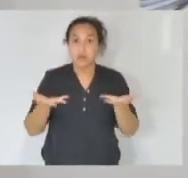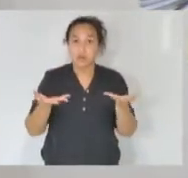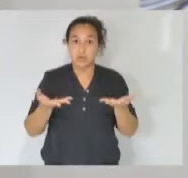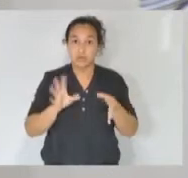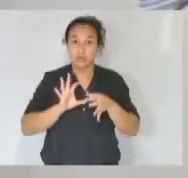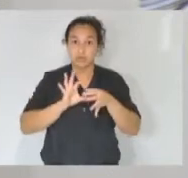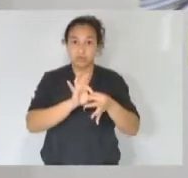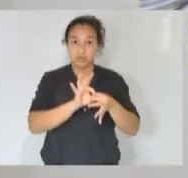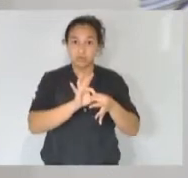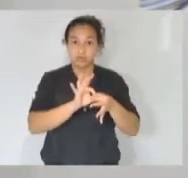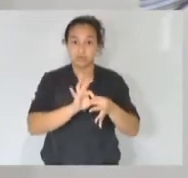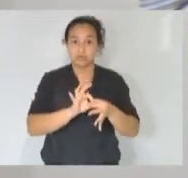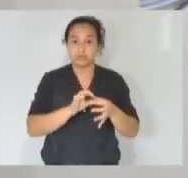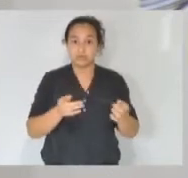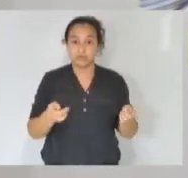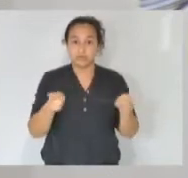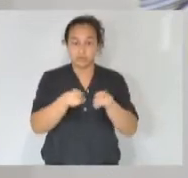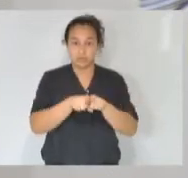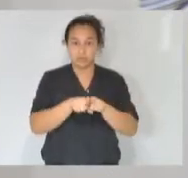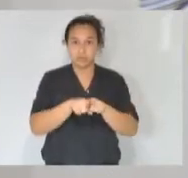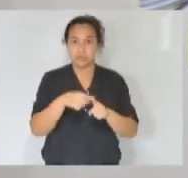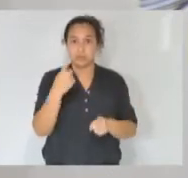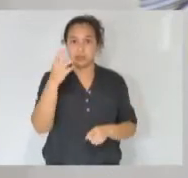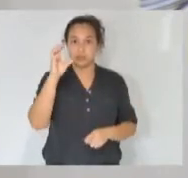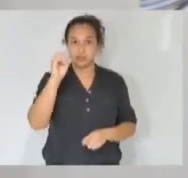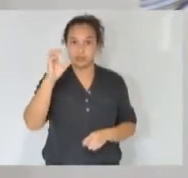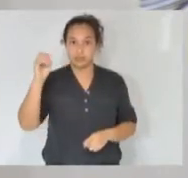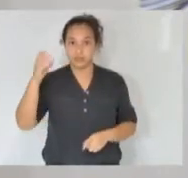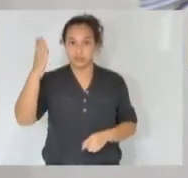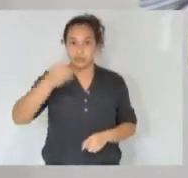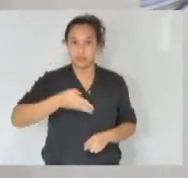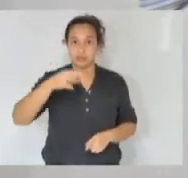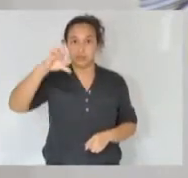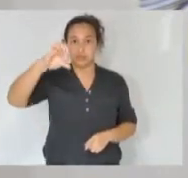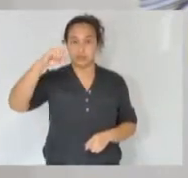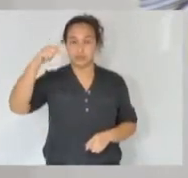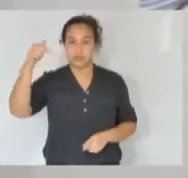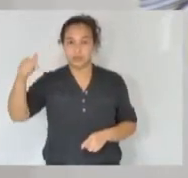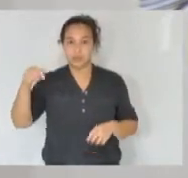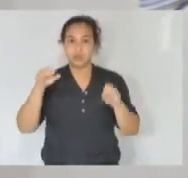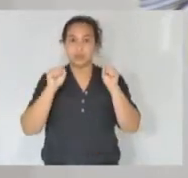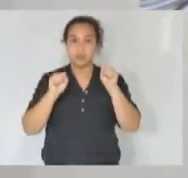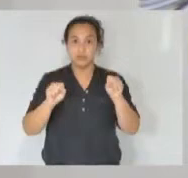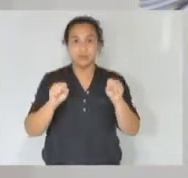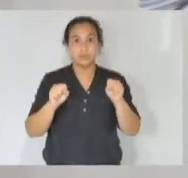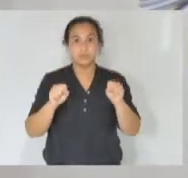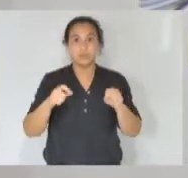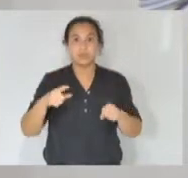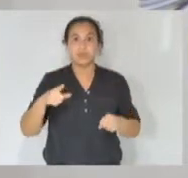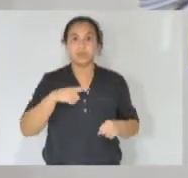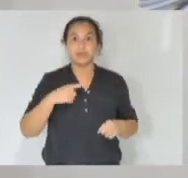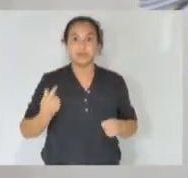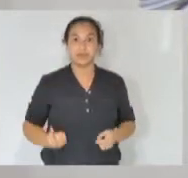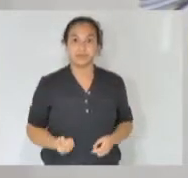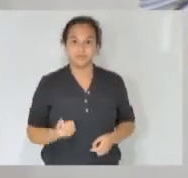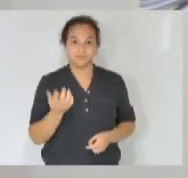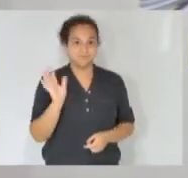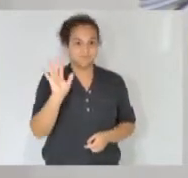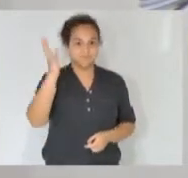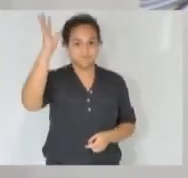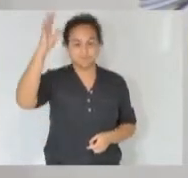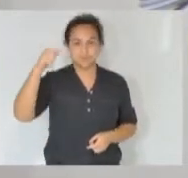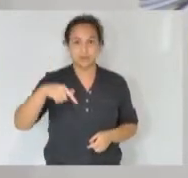ao convênio 100/97, nós poderemos ter um encarecimento dos nossos custos de